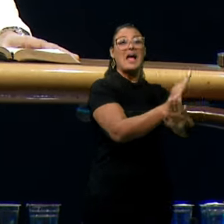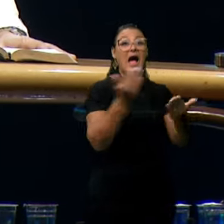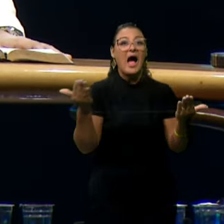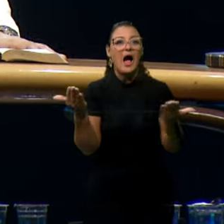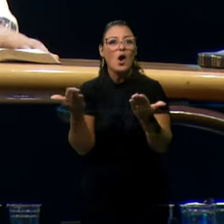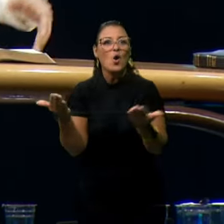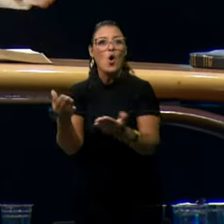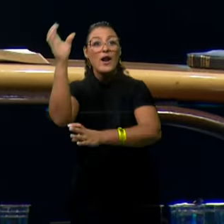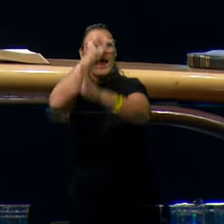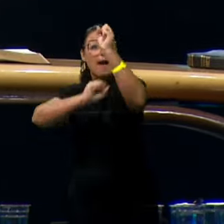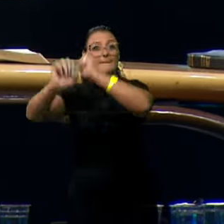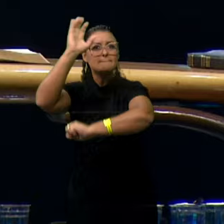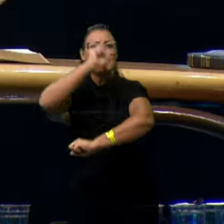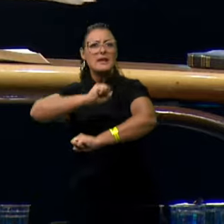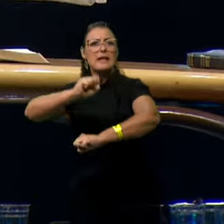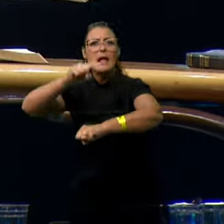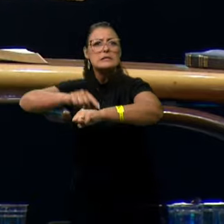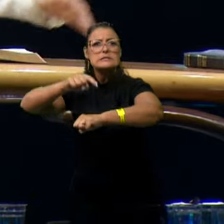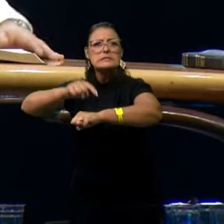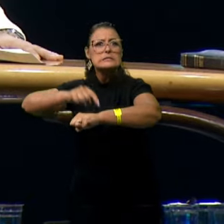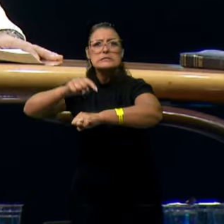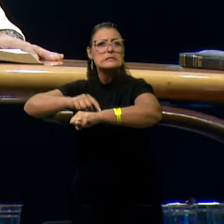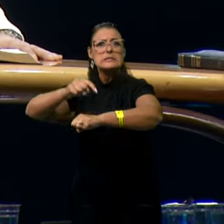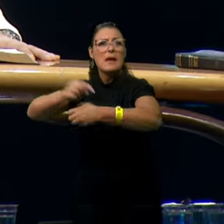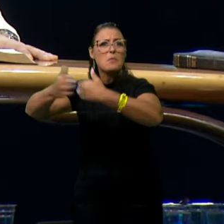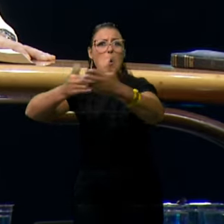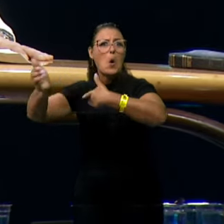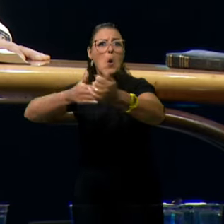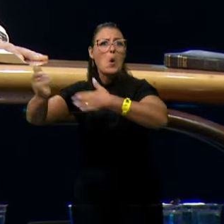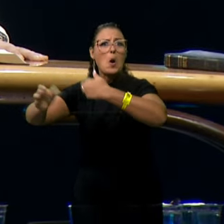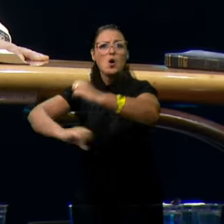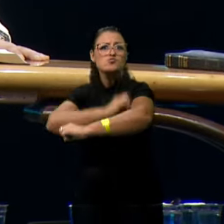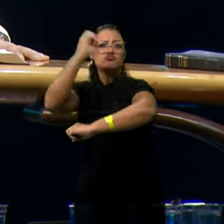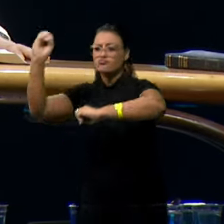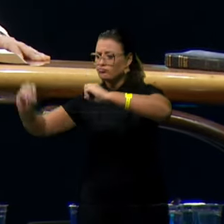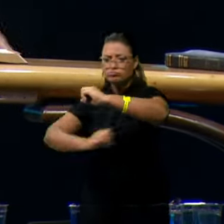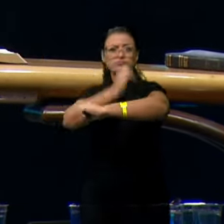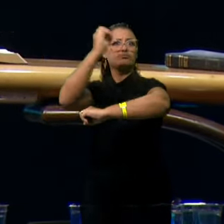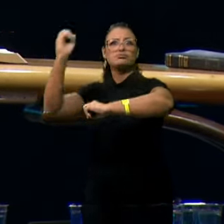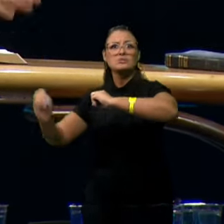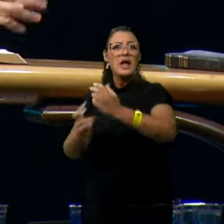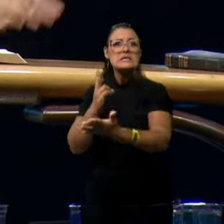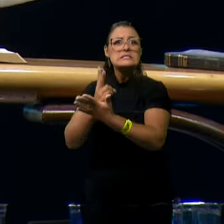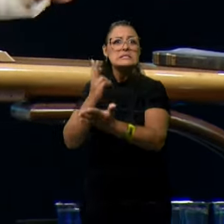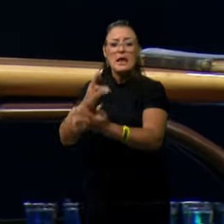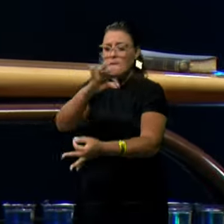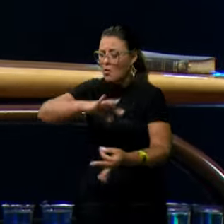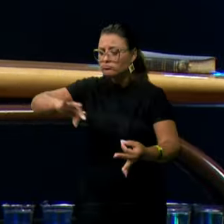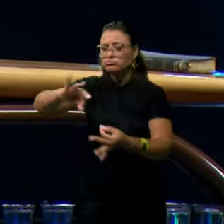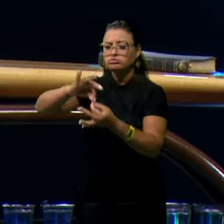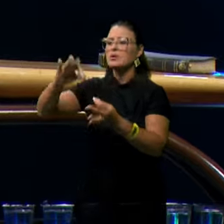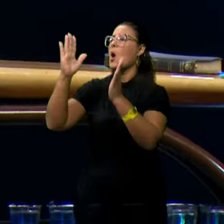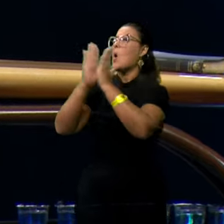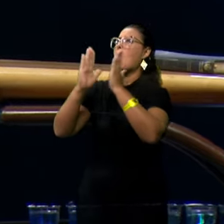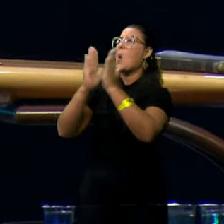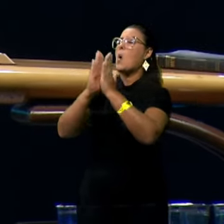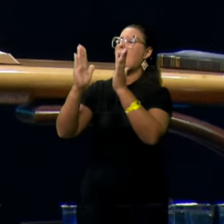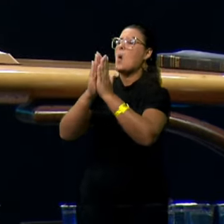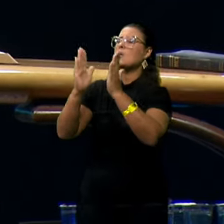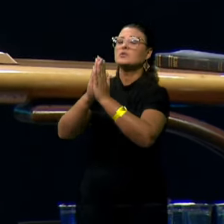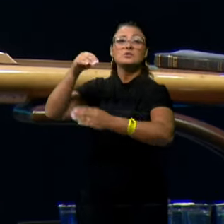sobre você não tem lugar não tem mais pausar você está em oração só no espírito no espírito no espírito pode fazer pode processar pode estudar